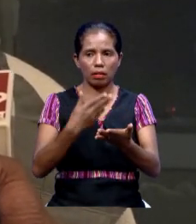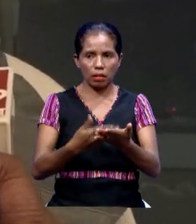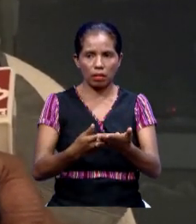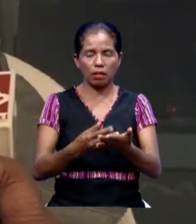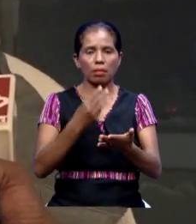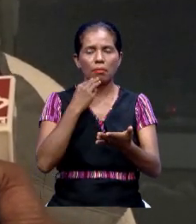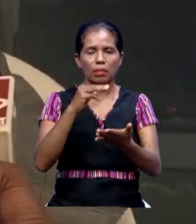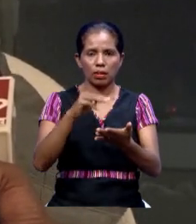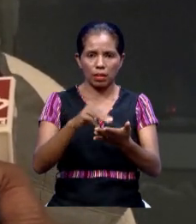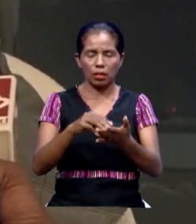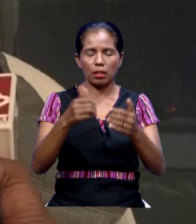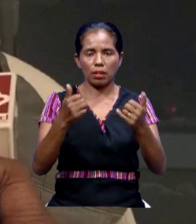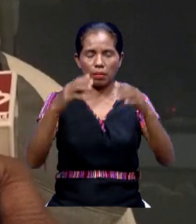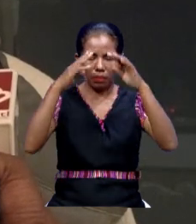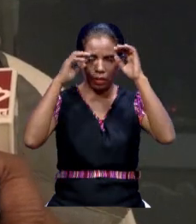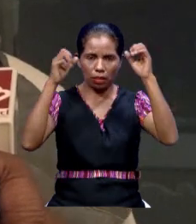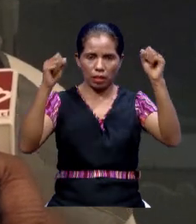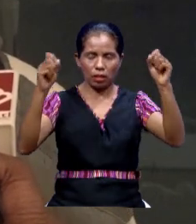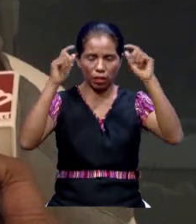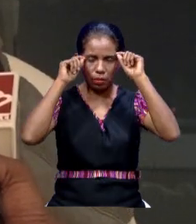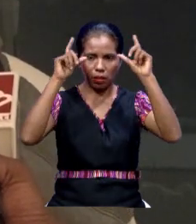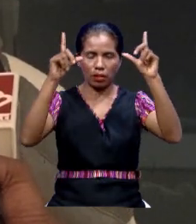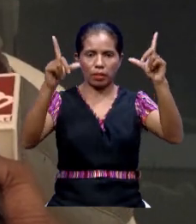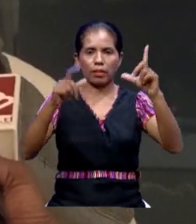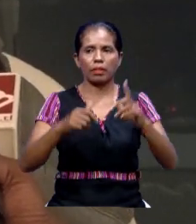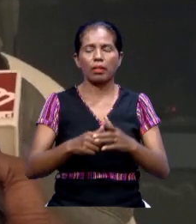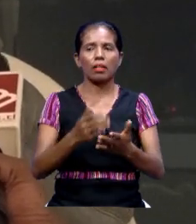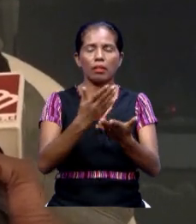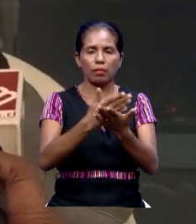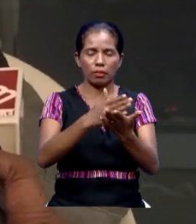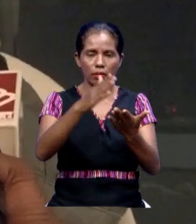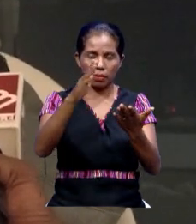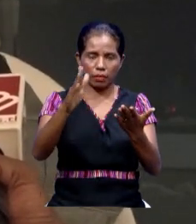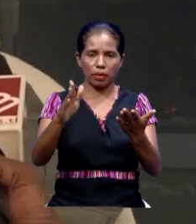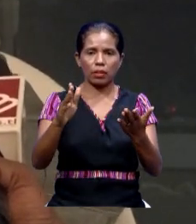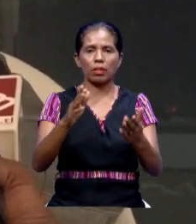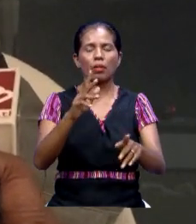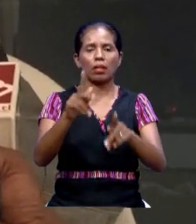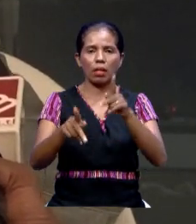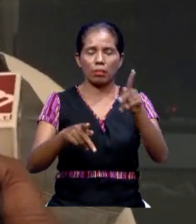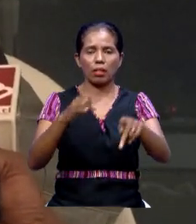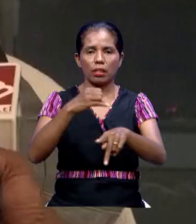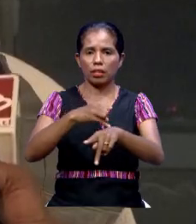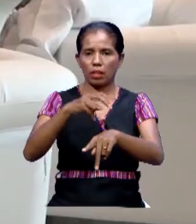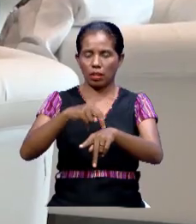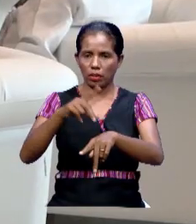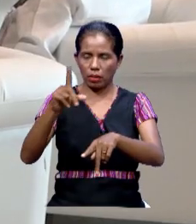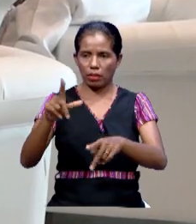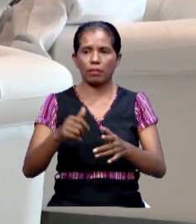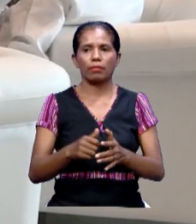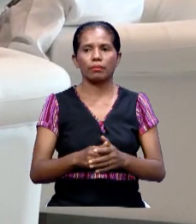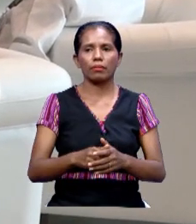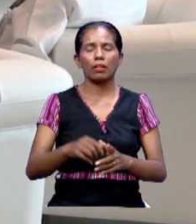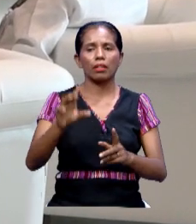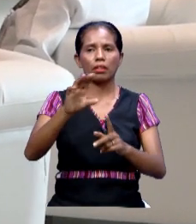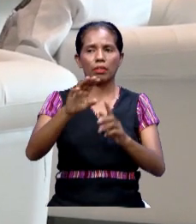nem a. Presidente Timor-Leste nia fahe ho komunidade internasional. Durante chef